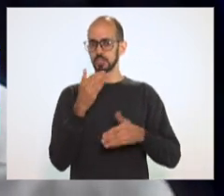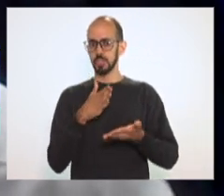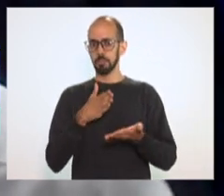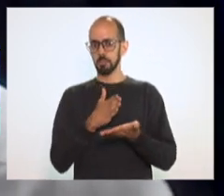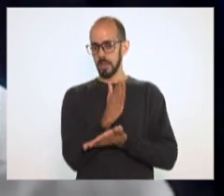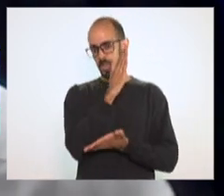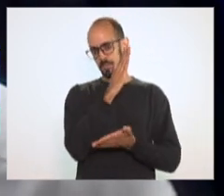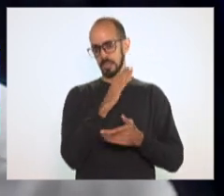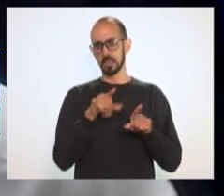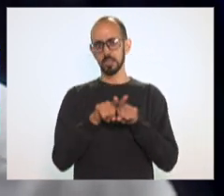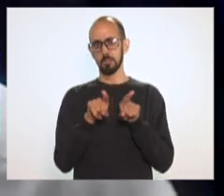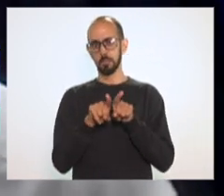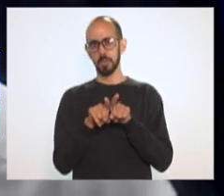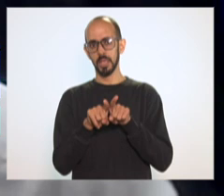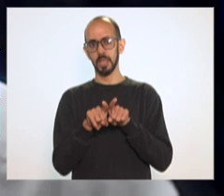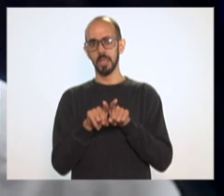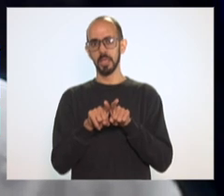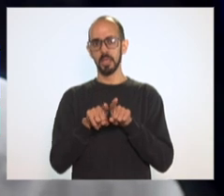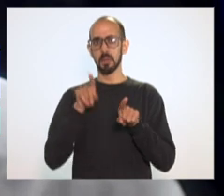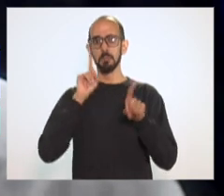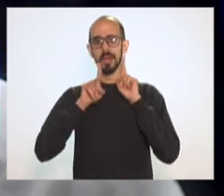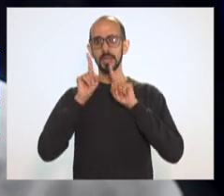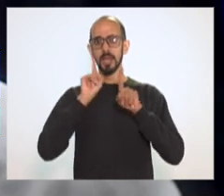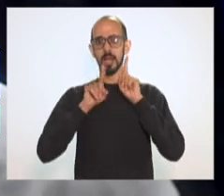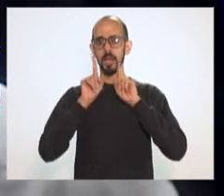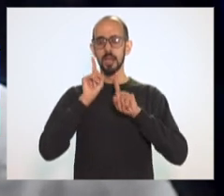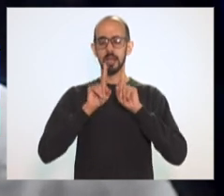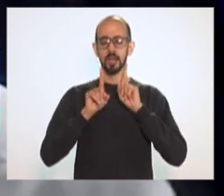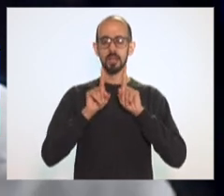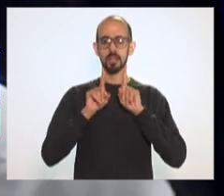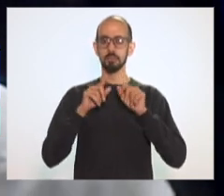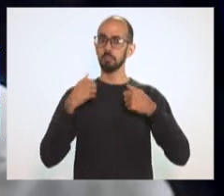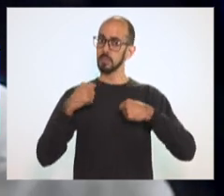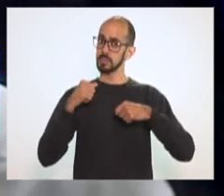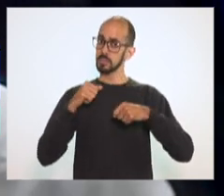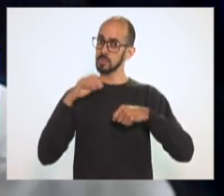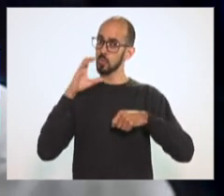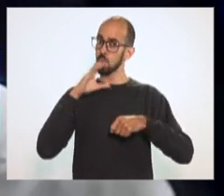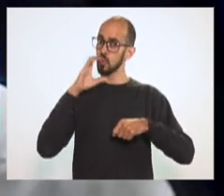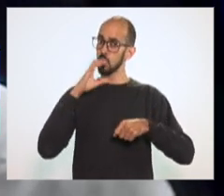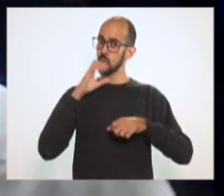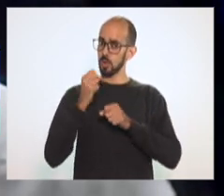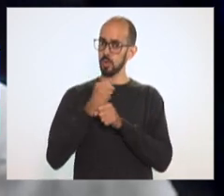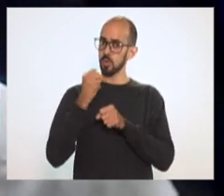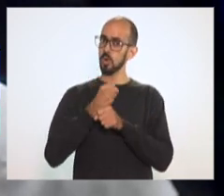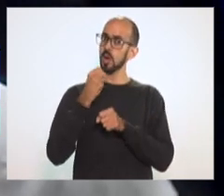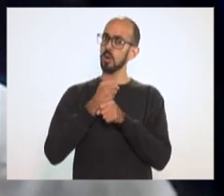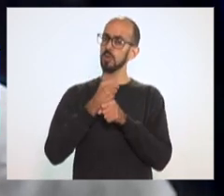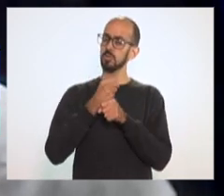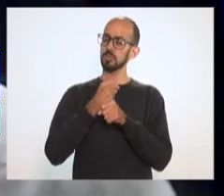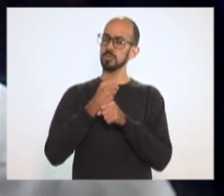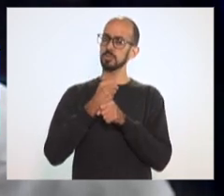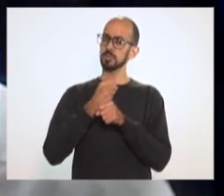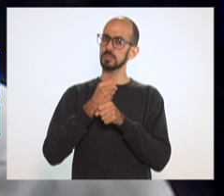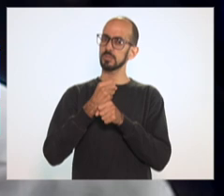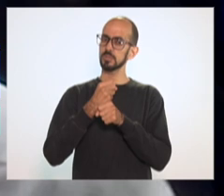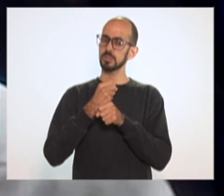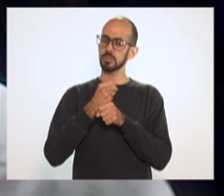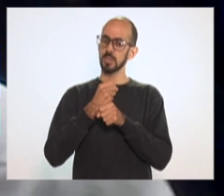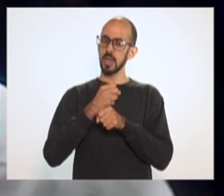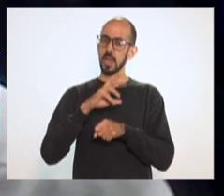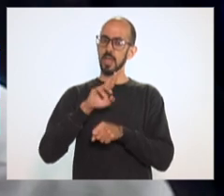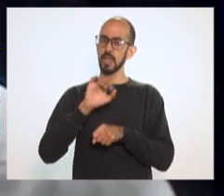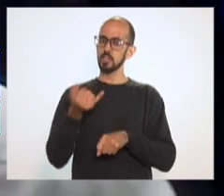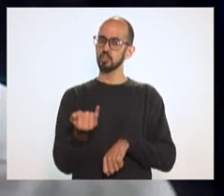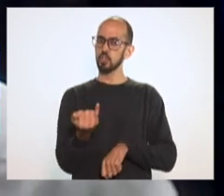Maricá que precisam ter versões urgentes e aqui eu quero destacar a situação precária que se encontra a RJ